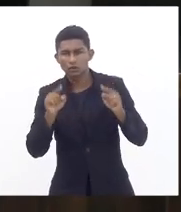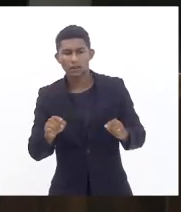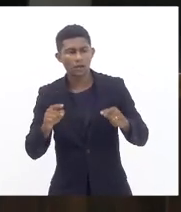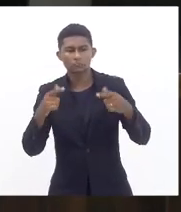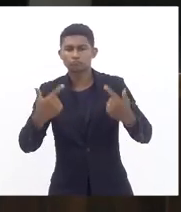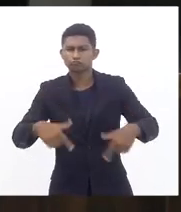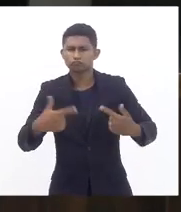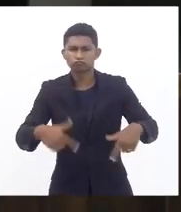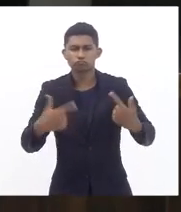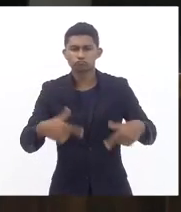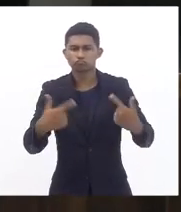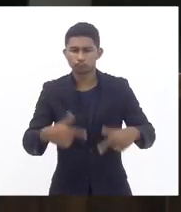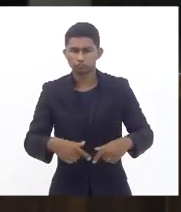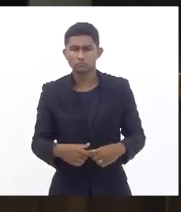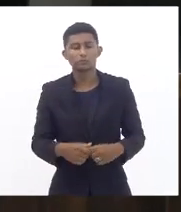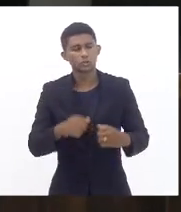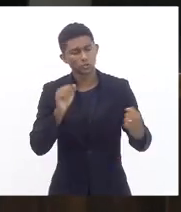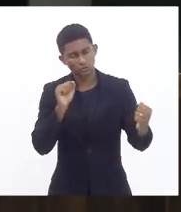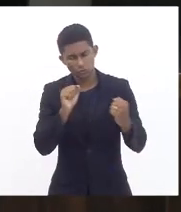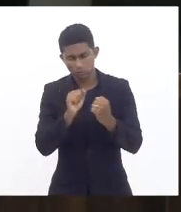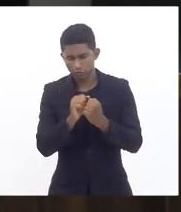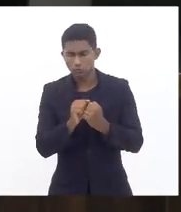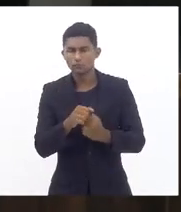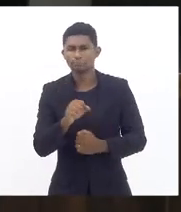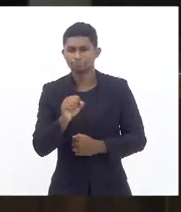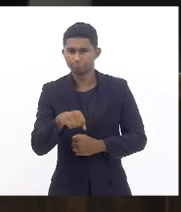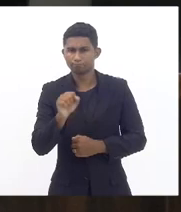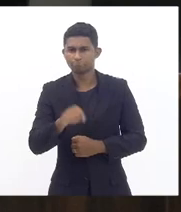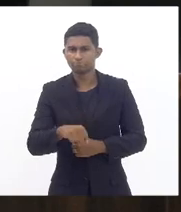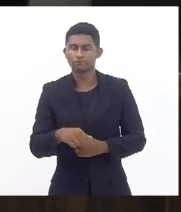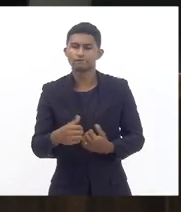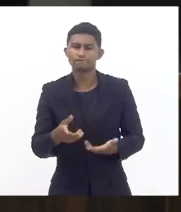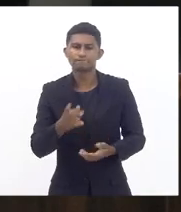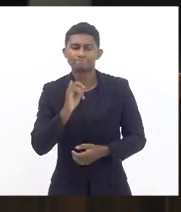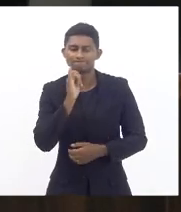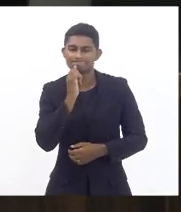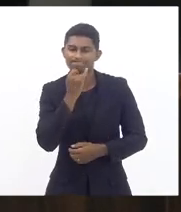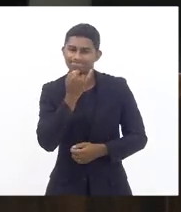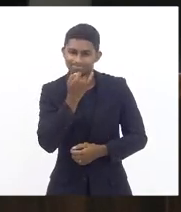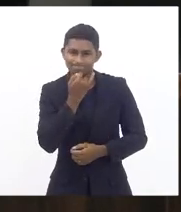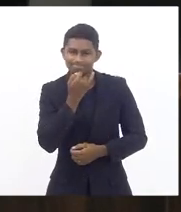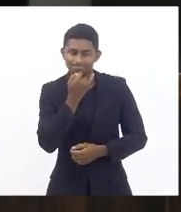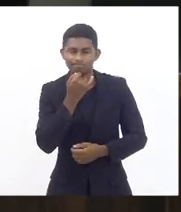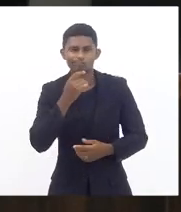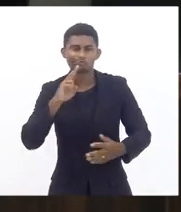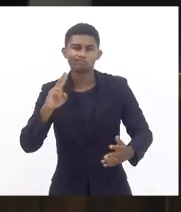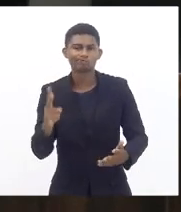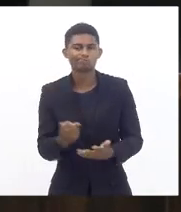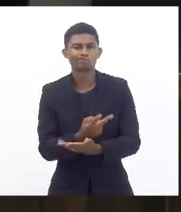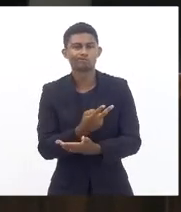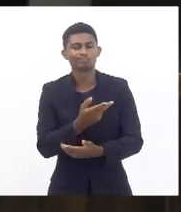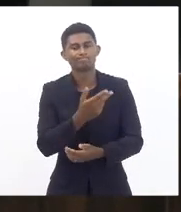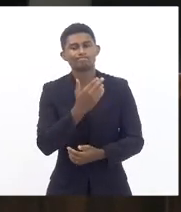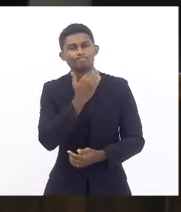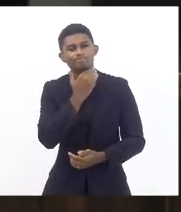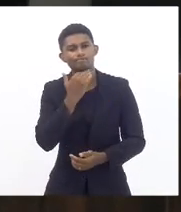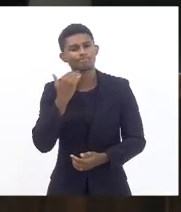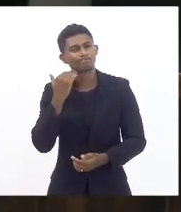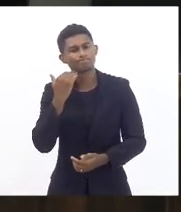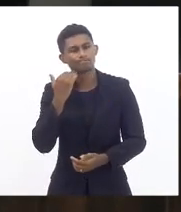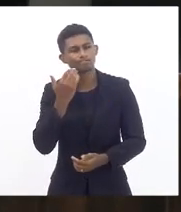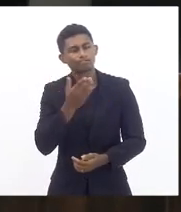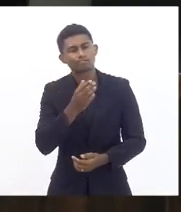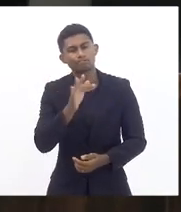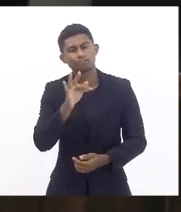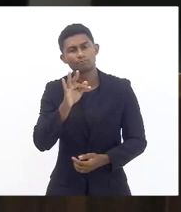gabinete, trabalhou junto e, infelizmente, nós perdemos um amigo, o Fernando